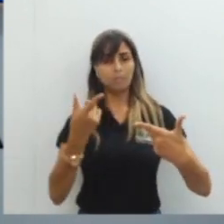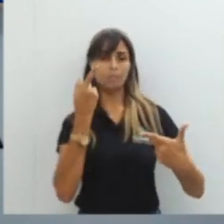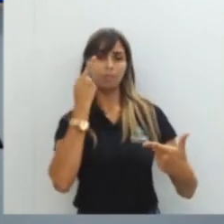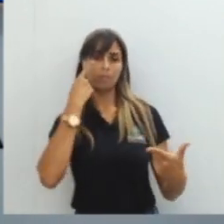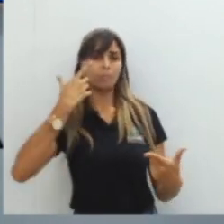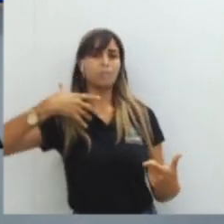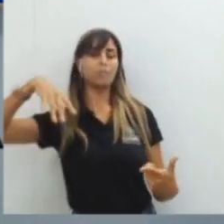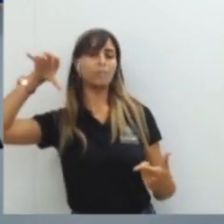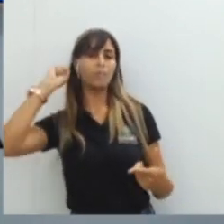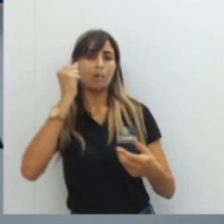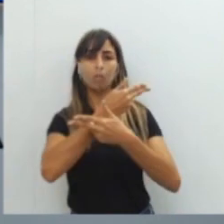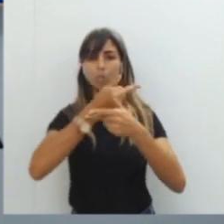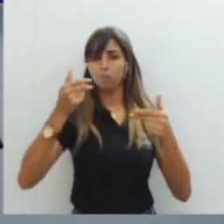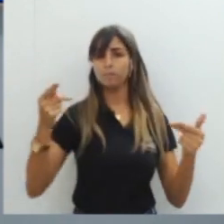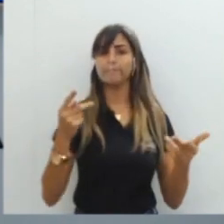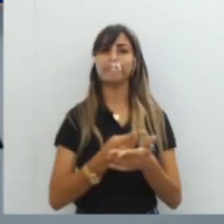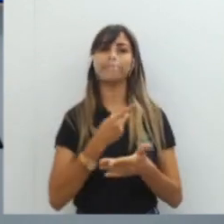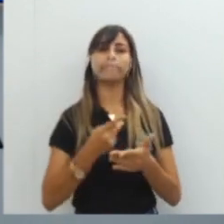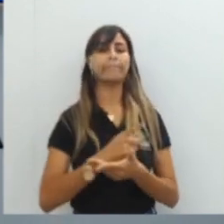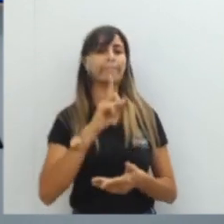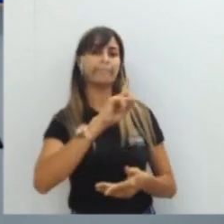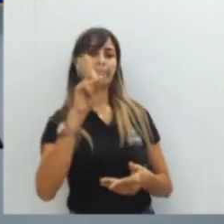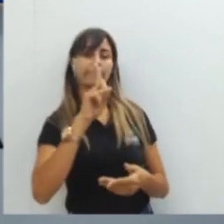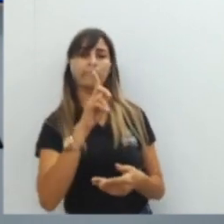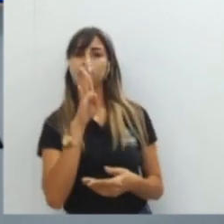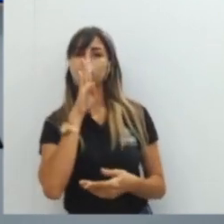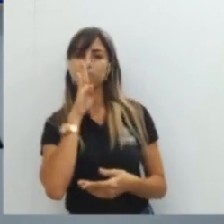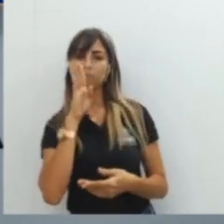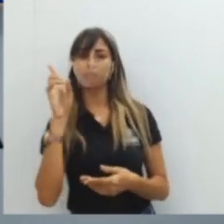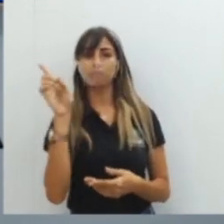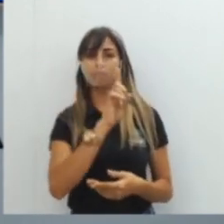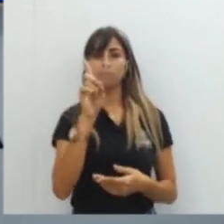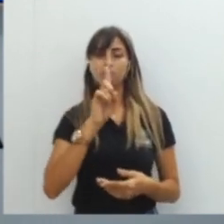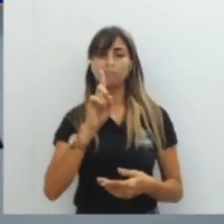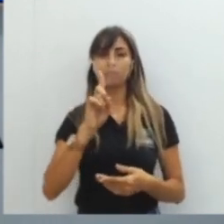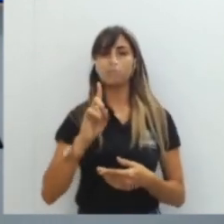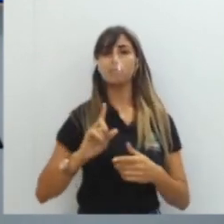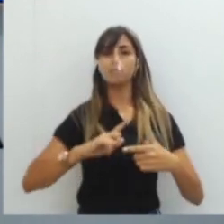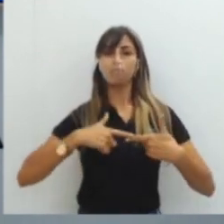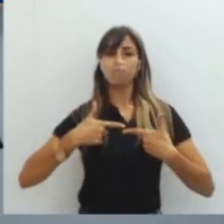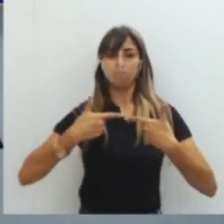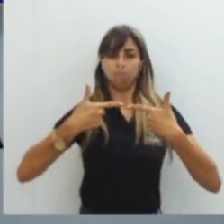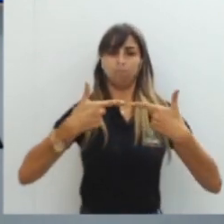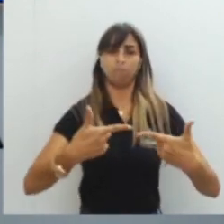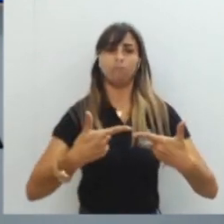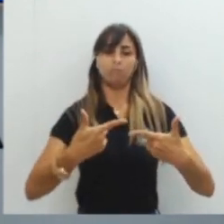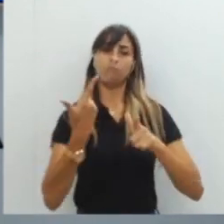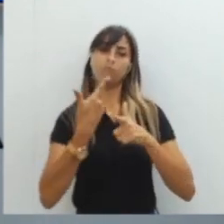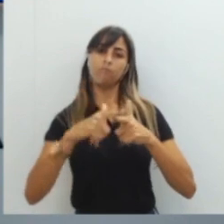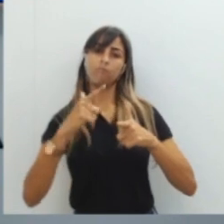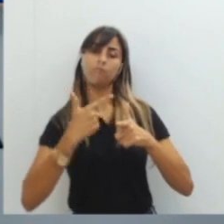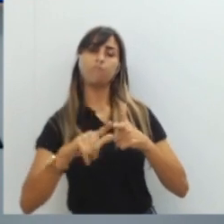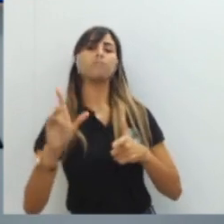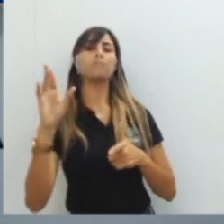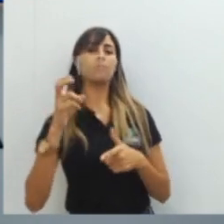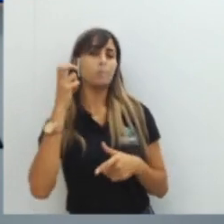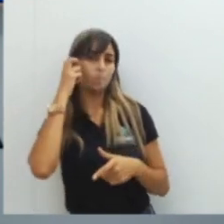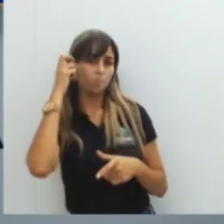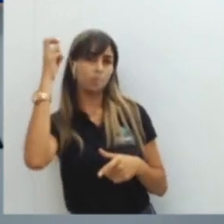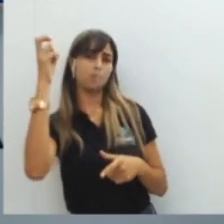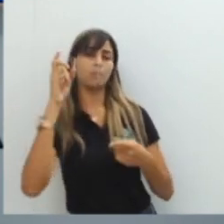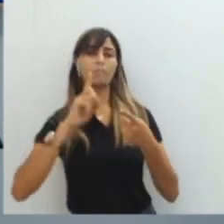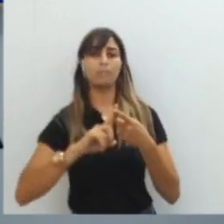ouvir injustiças, não se calar. É o tipo de coragem de você enfrentar os obstáculos com sabedoria,